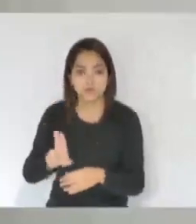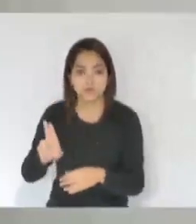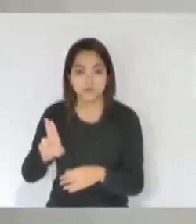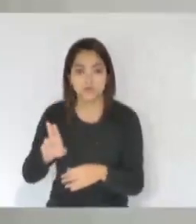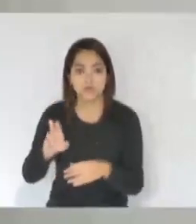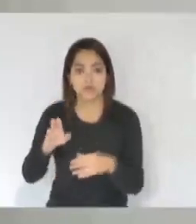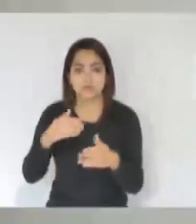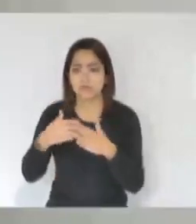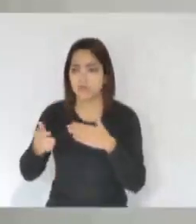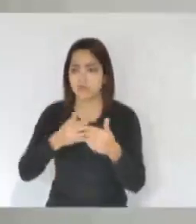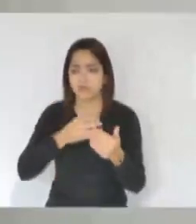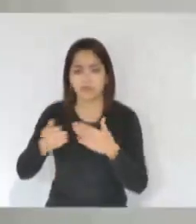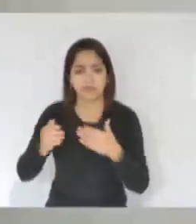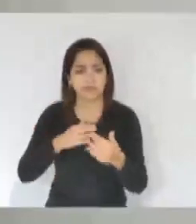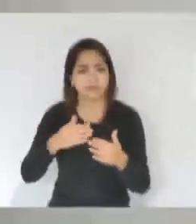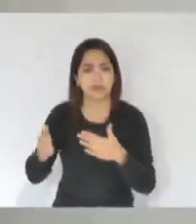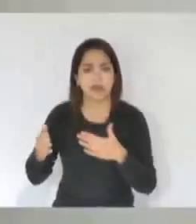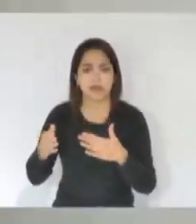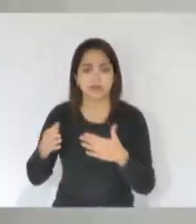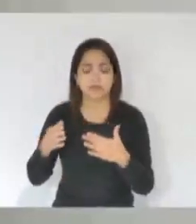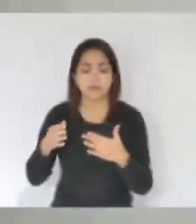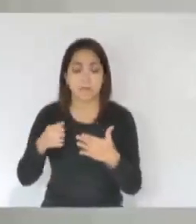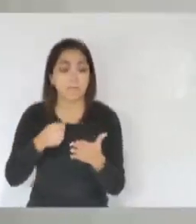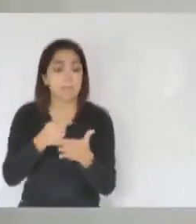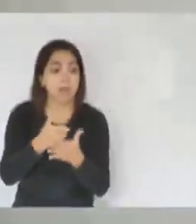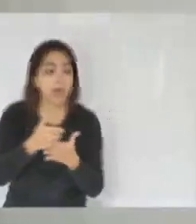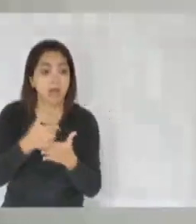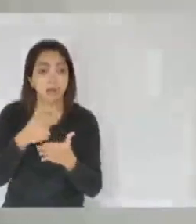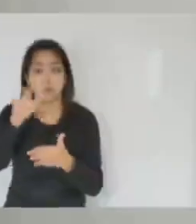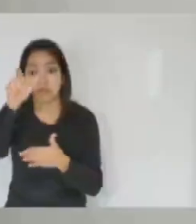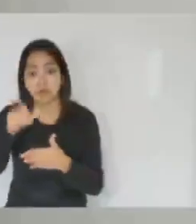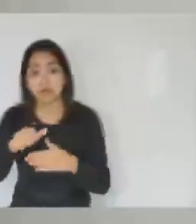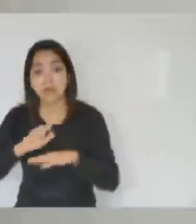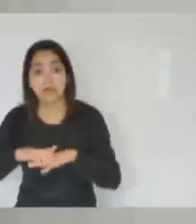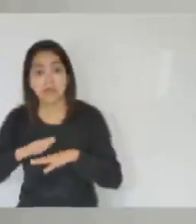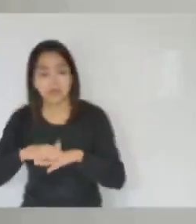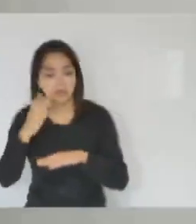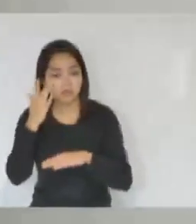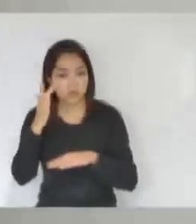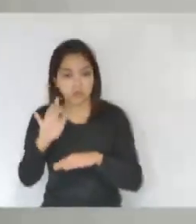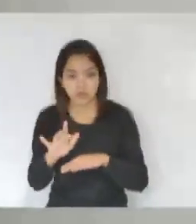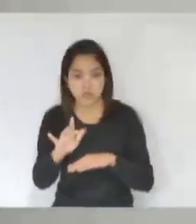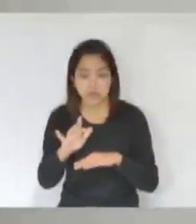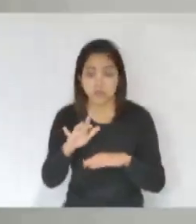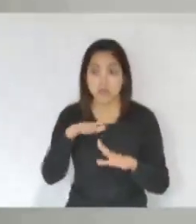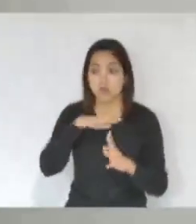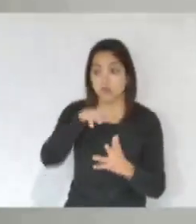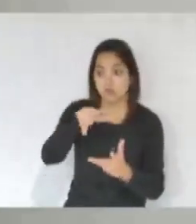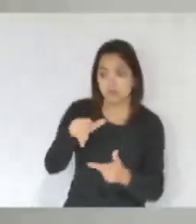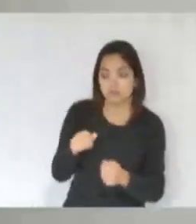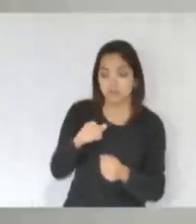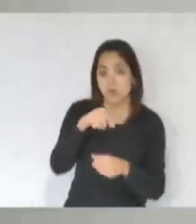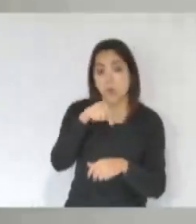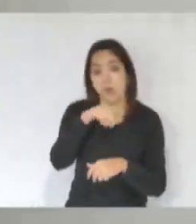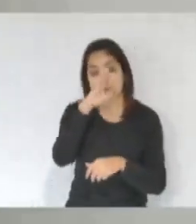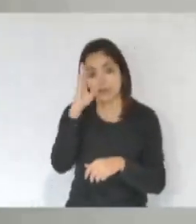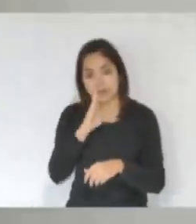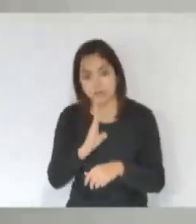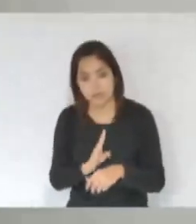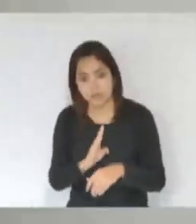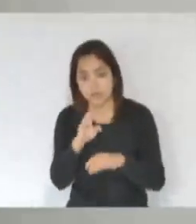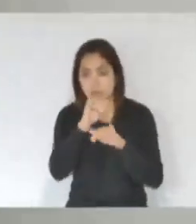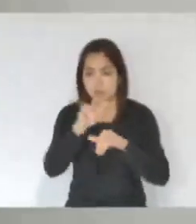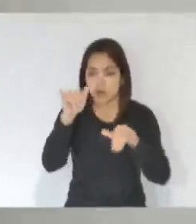desmedido e pago, não sei por quem, aqui no Brasil ou no exterior, por campanhas